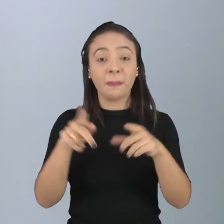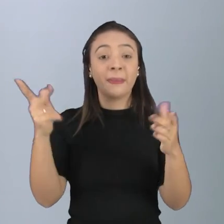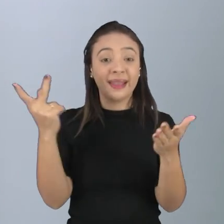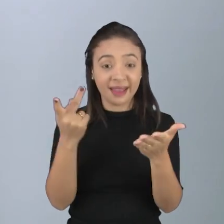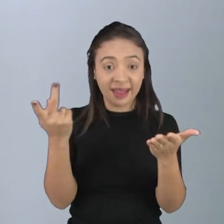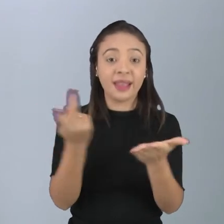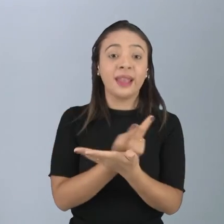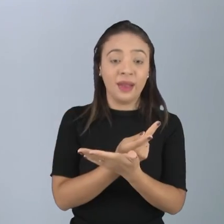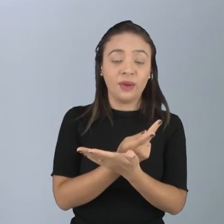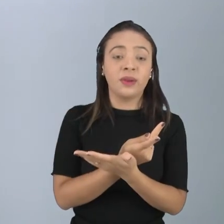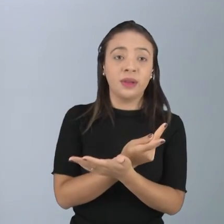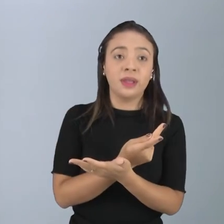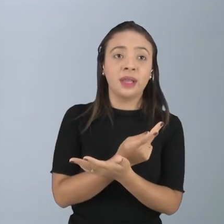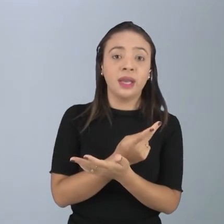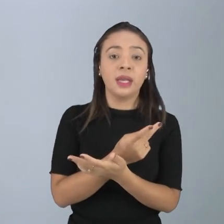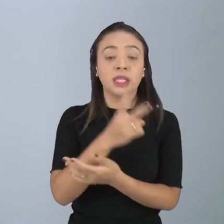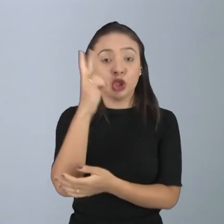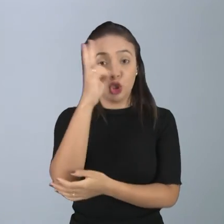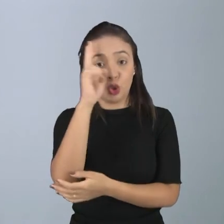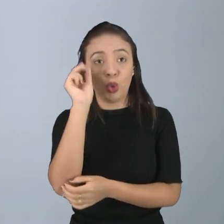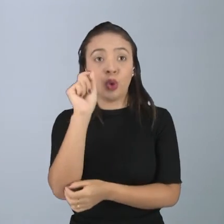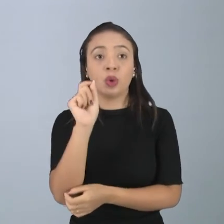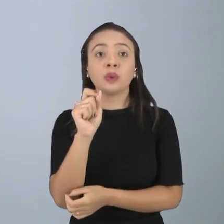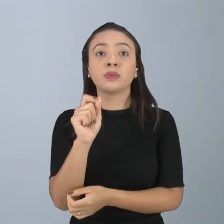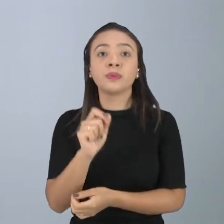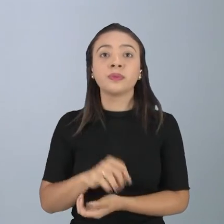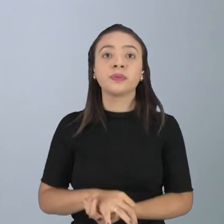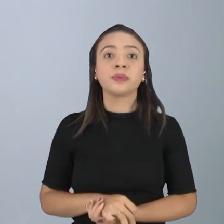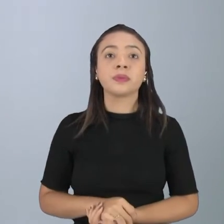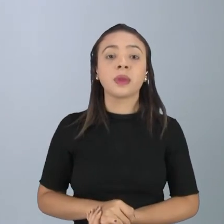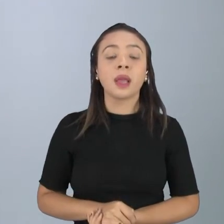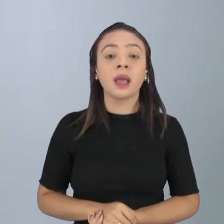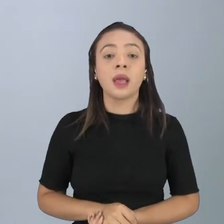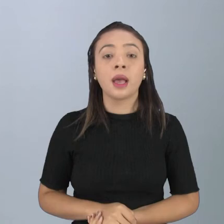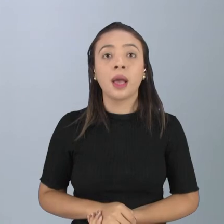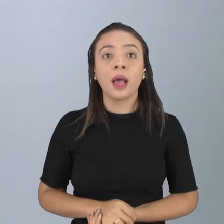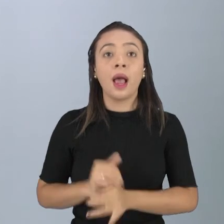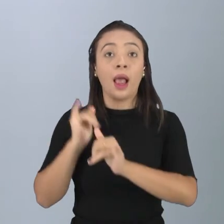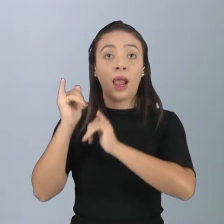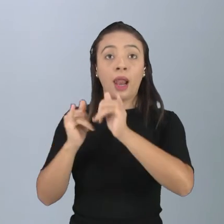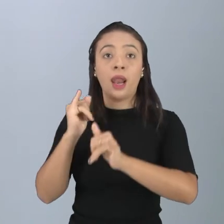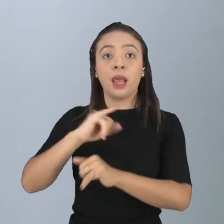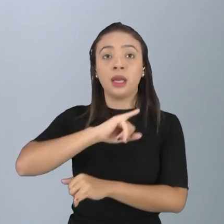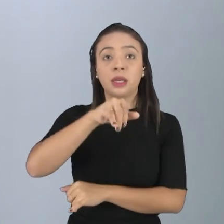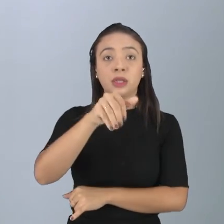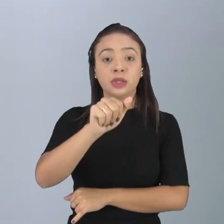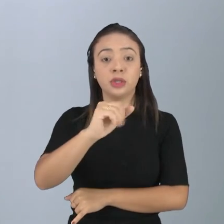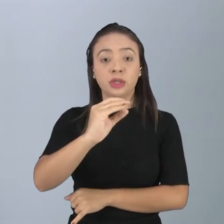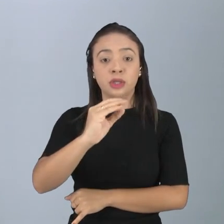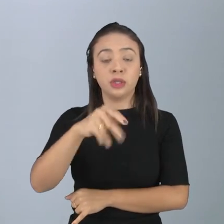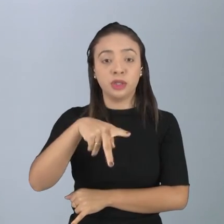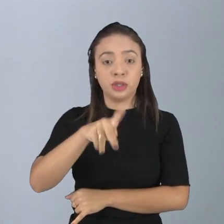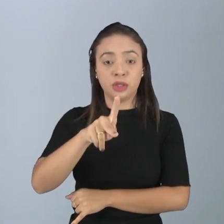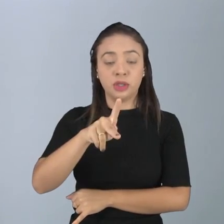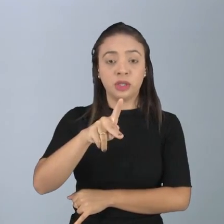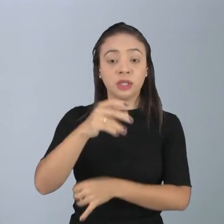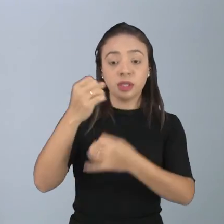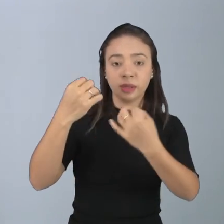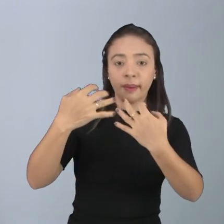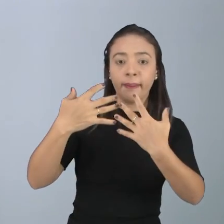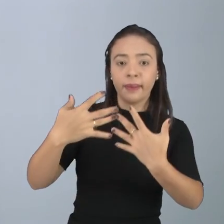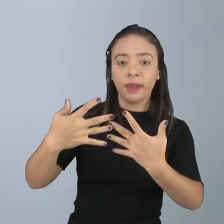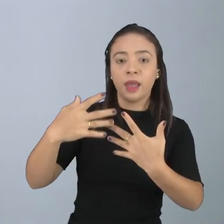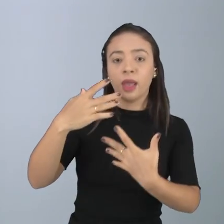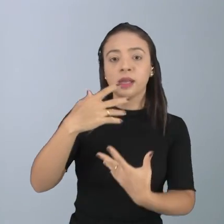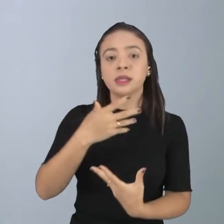do Halloween, uma das histórias envolvidas, né, é aí essa lenda do Jack-o'-lantern, que é uma lenda irlandesa, que fala sobre ele